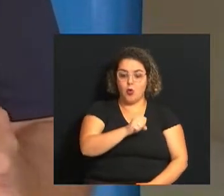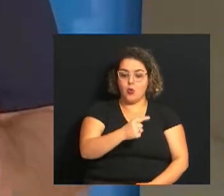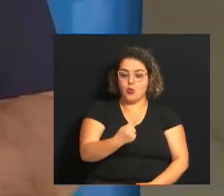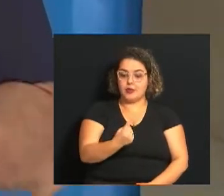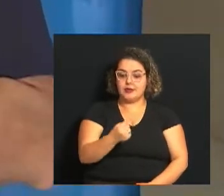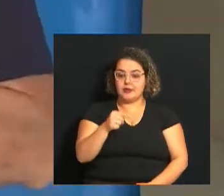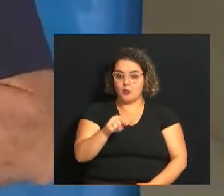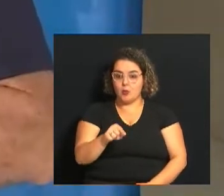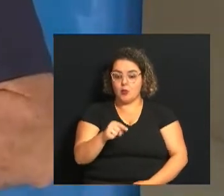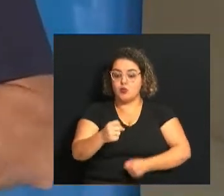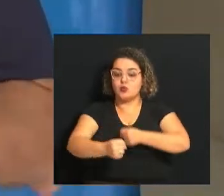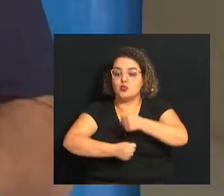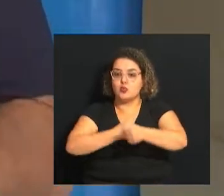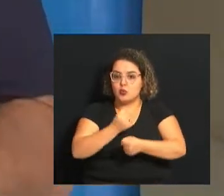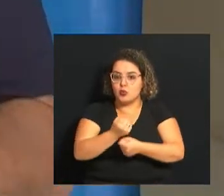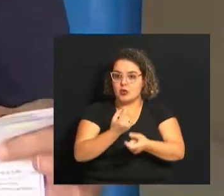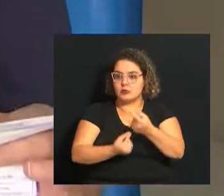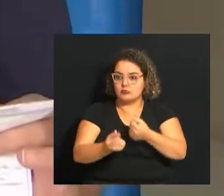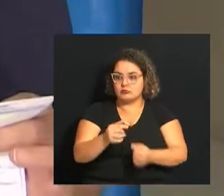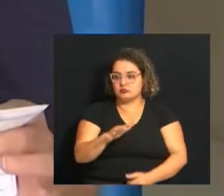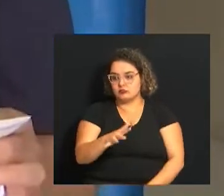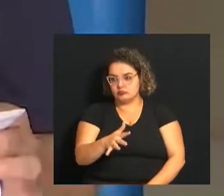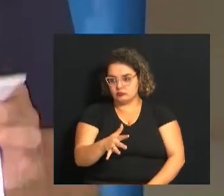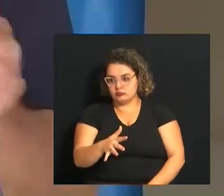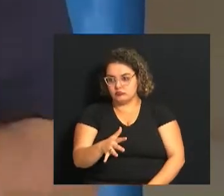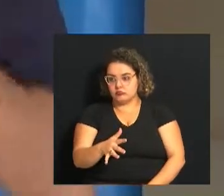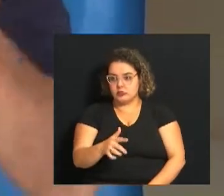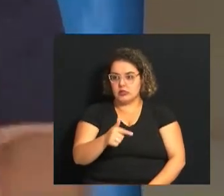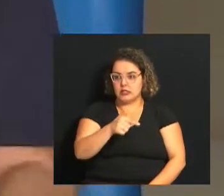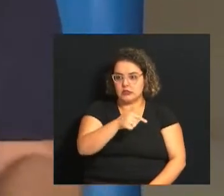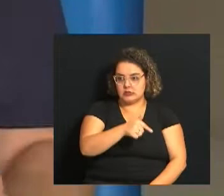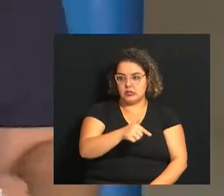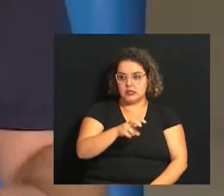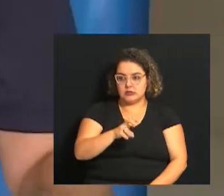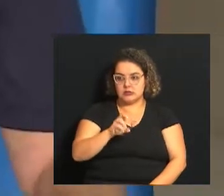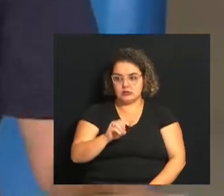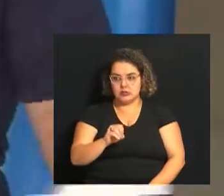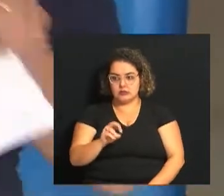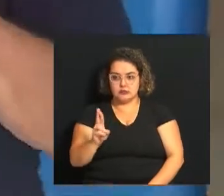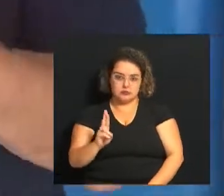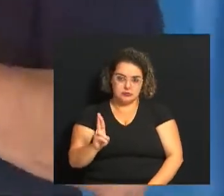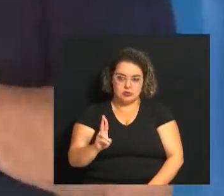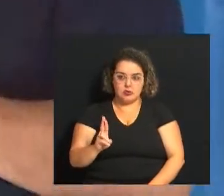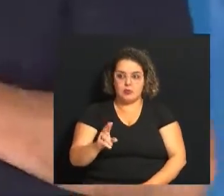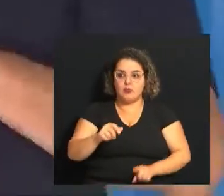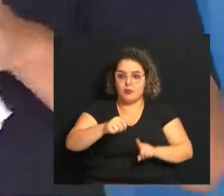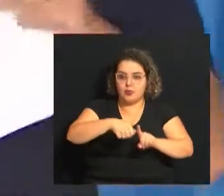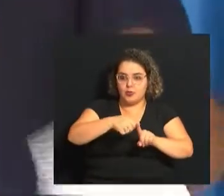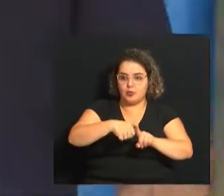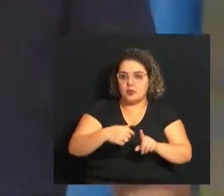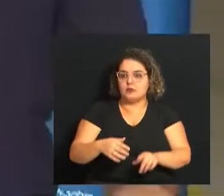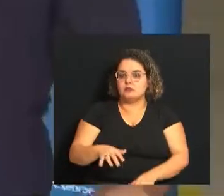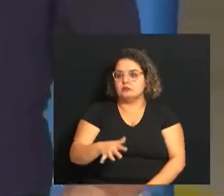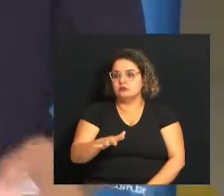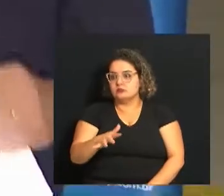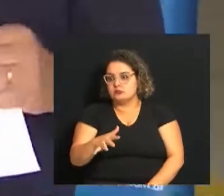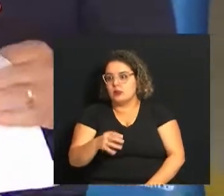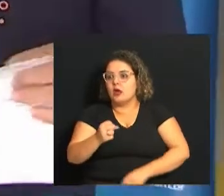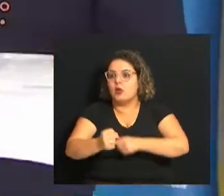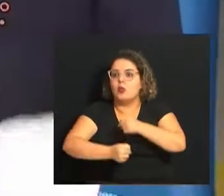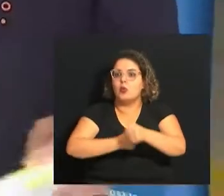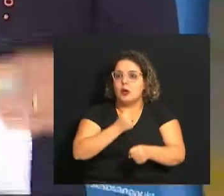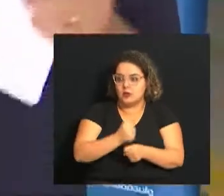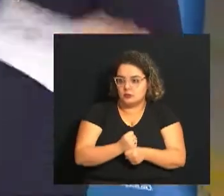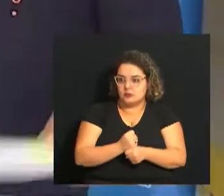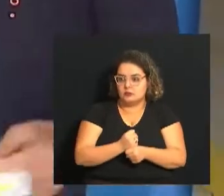ano, em média, 750 por mês. Essa é a média, mas o que vale é o ano.